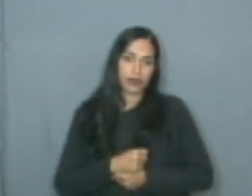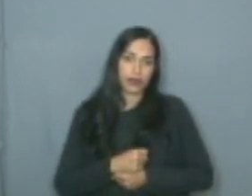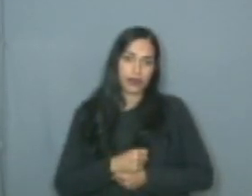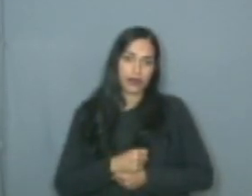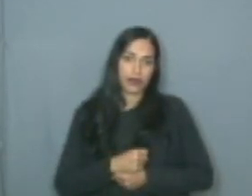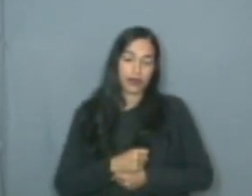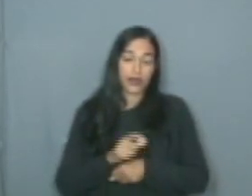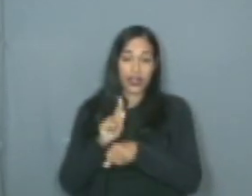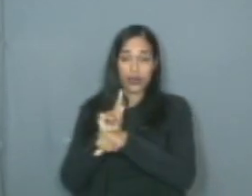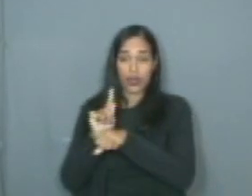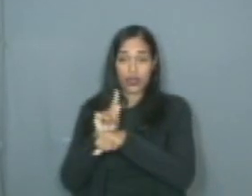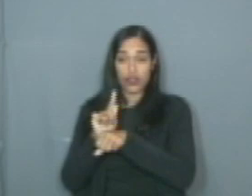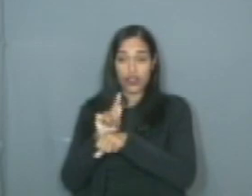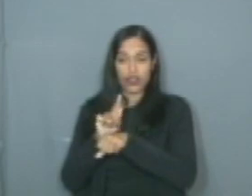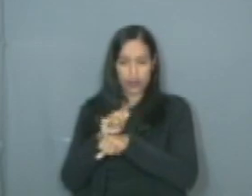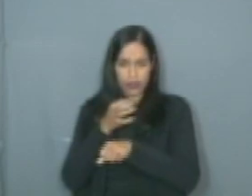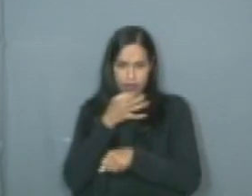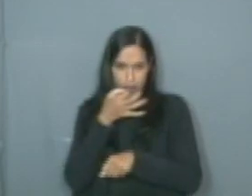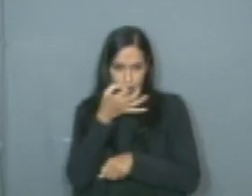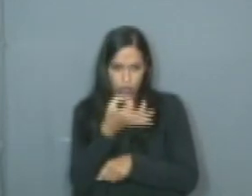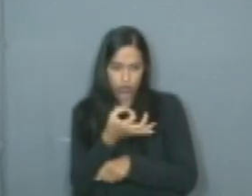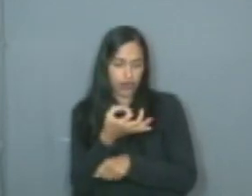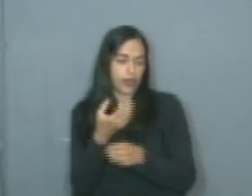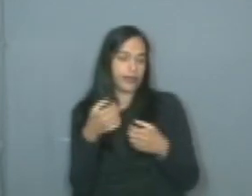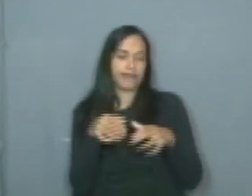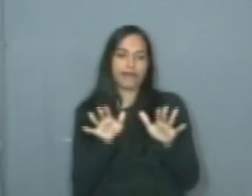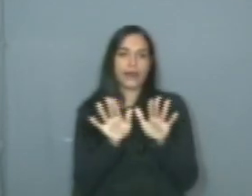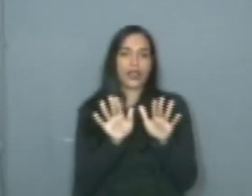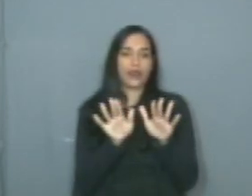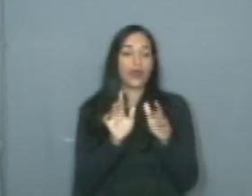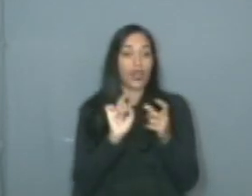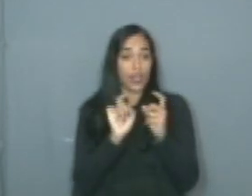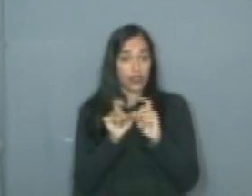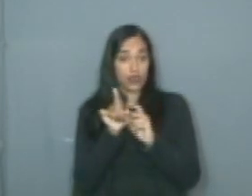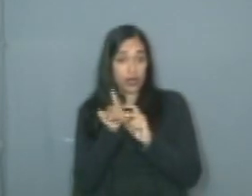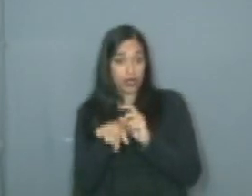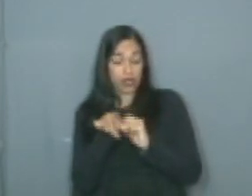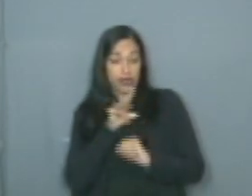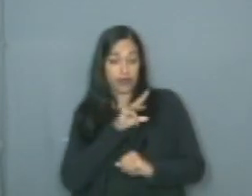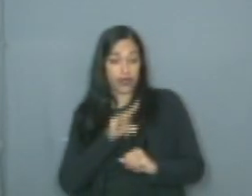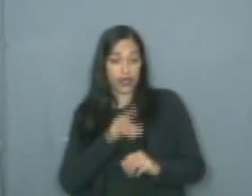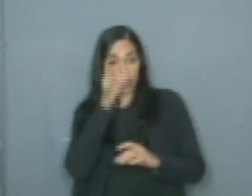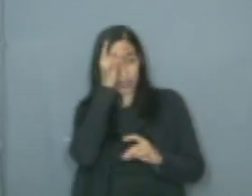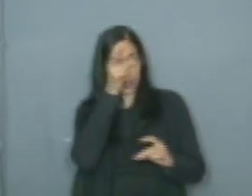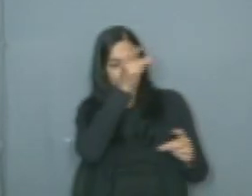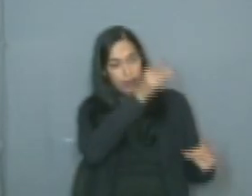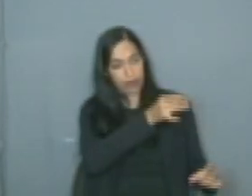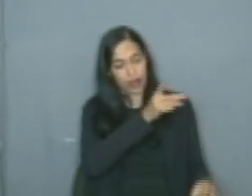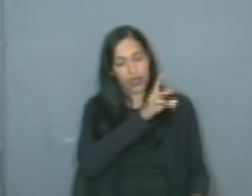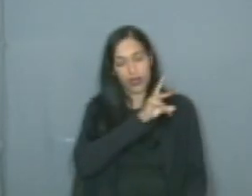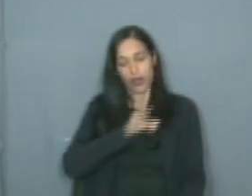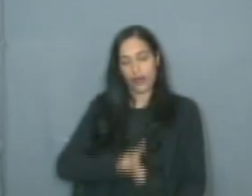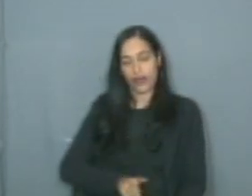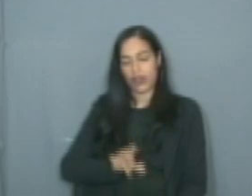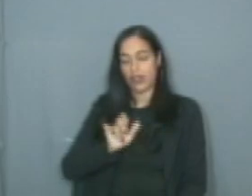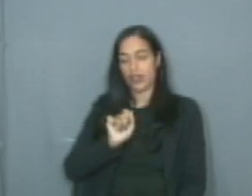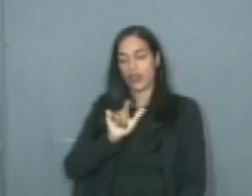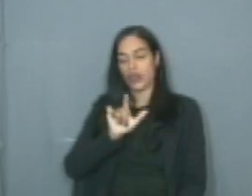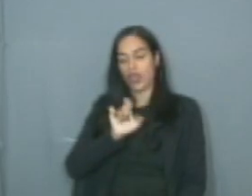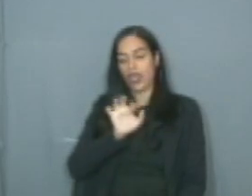Isso é uma gestão que você tem que elogiar? Desculpa, para mim não. Quer discutir esse, vereador? Então, eu passo a palavra aí, à parte, ao vereador Aleph